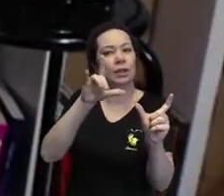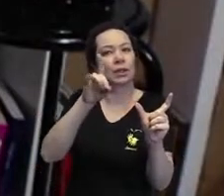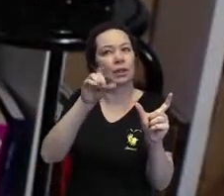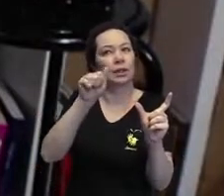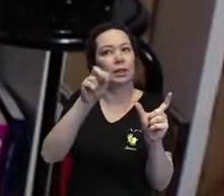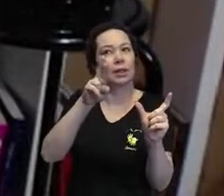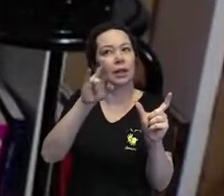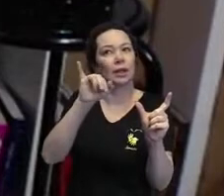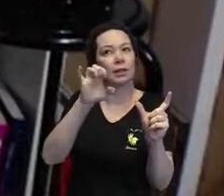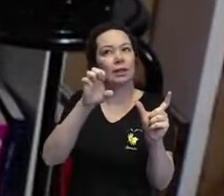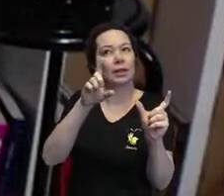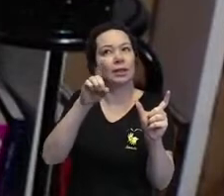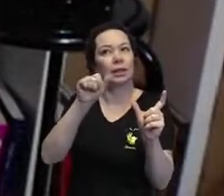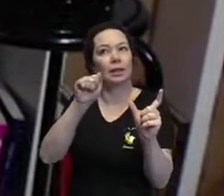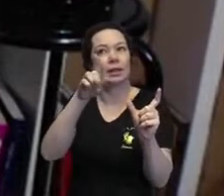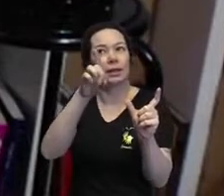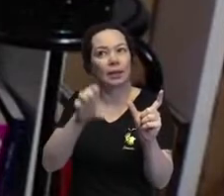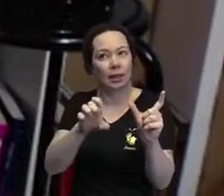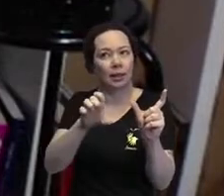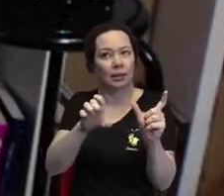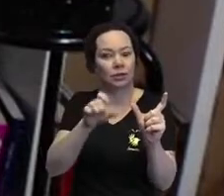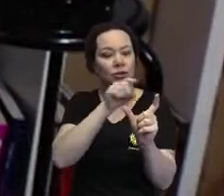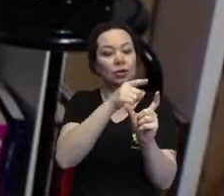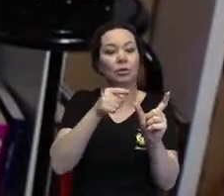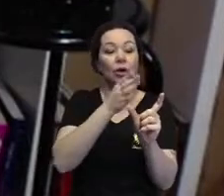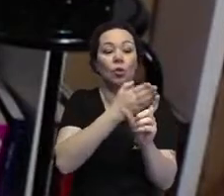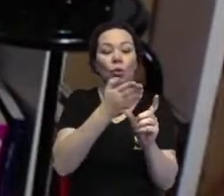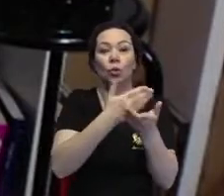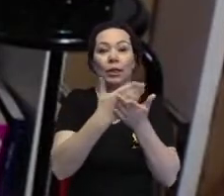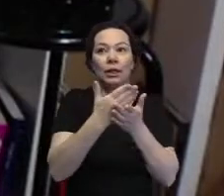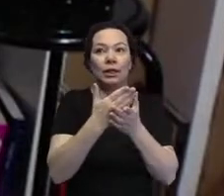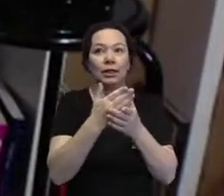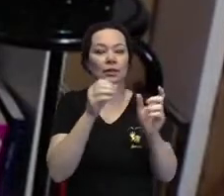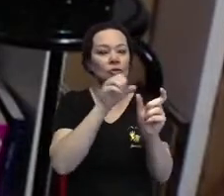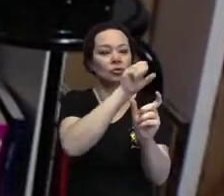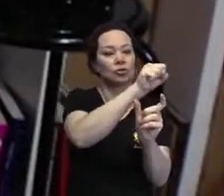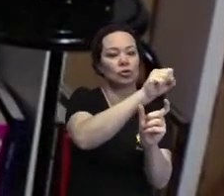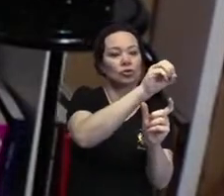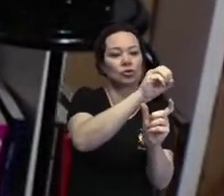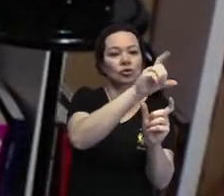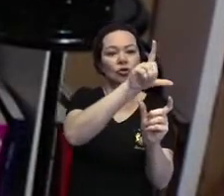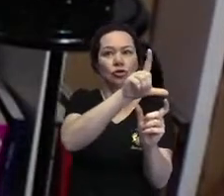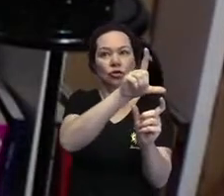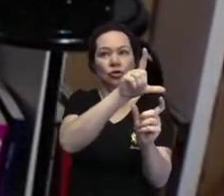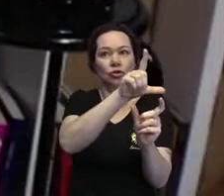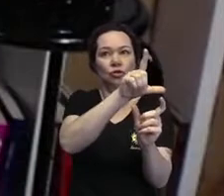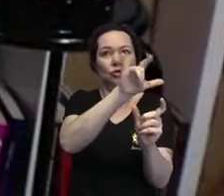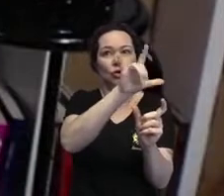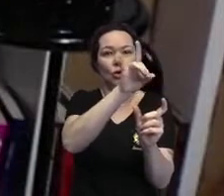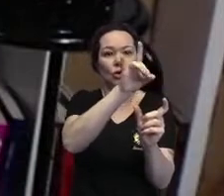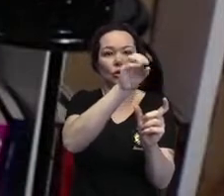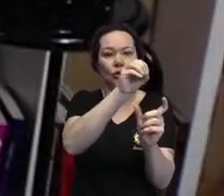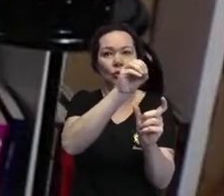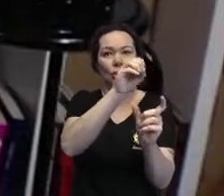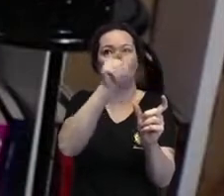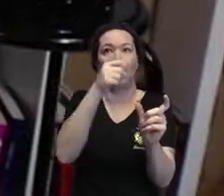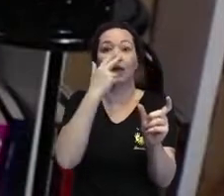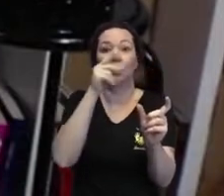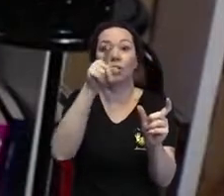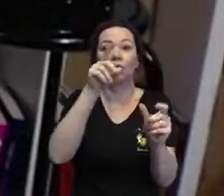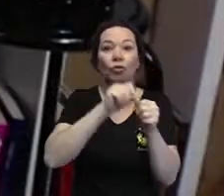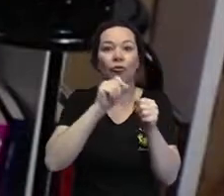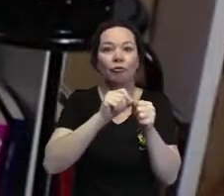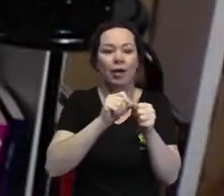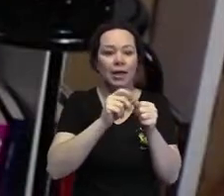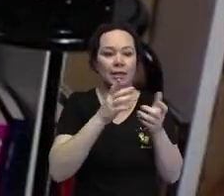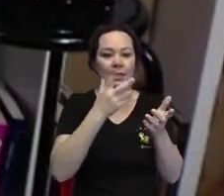sufixo dela já mostra, o prefixo dela já mostra, ela é de sólido, é de como você produz